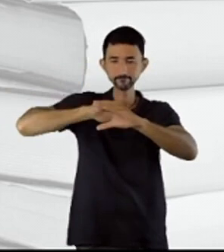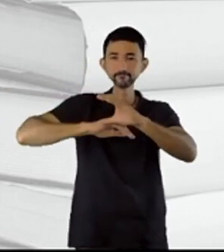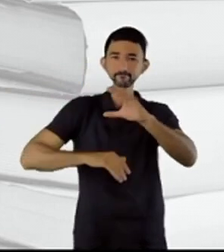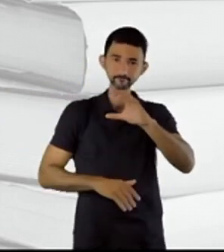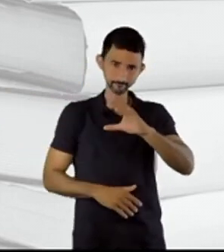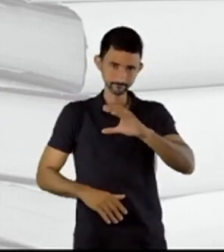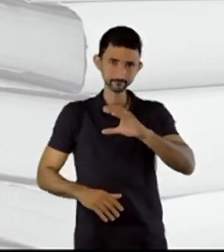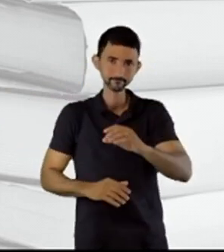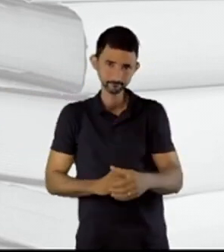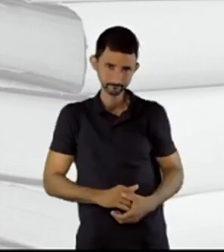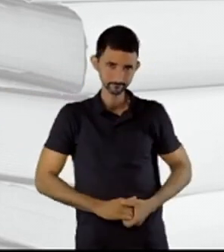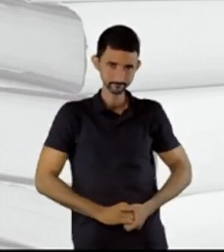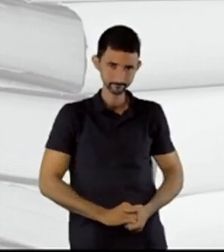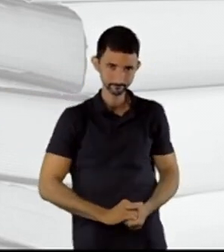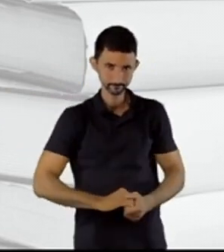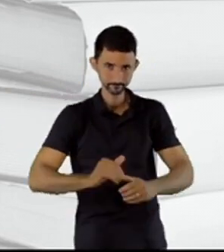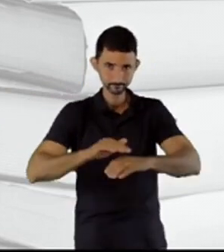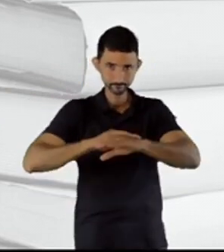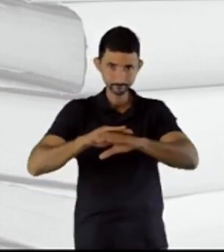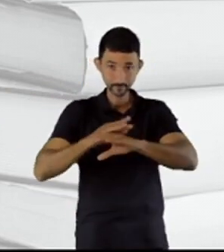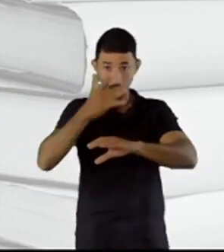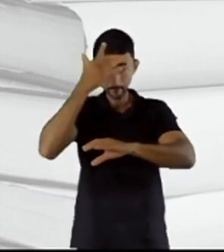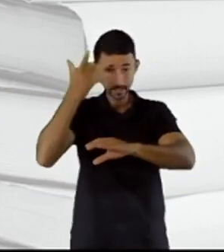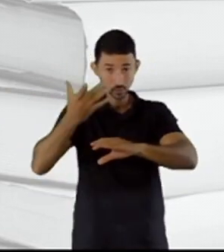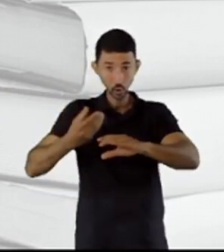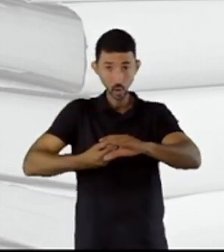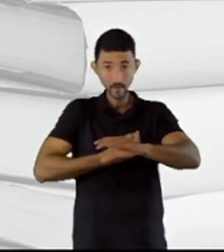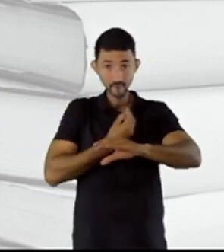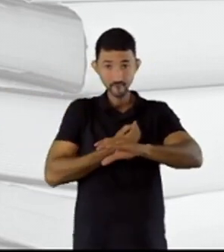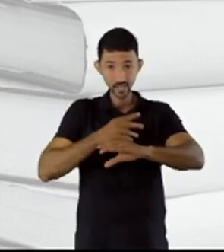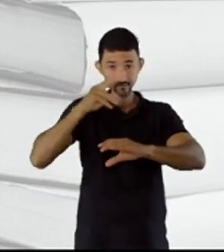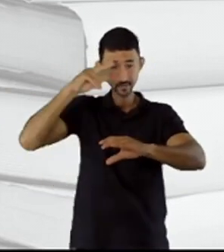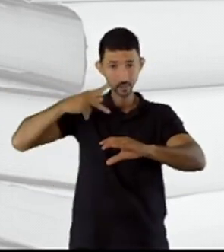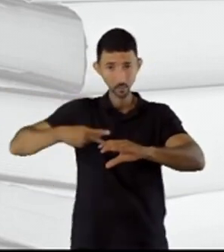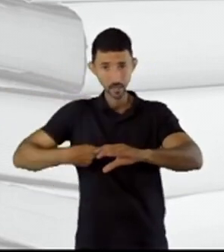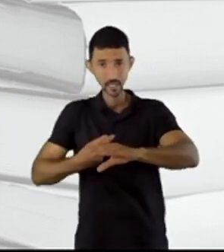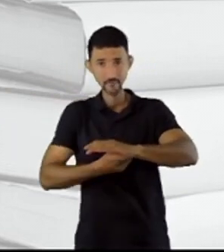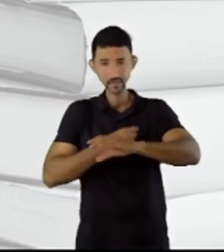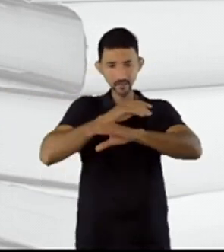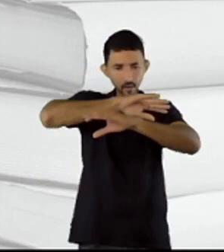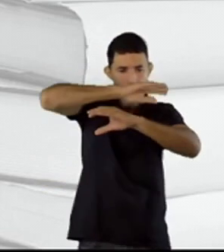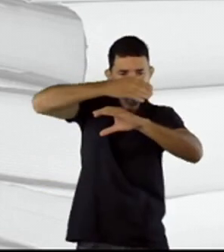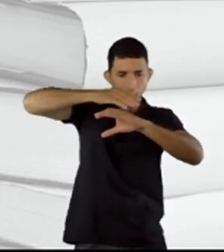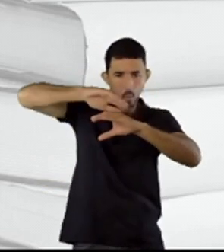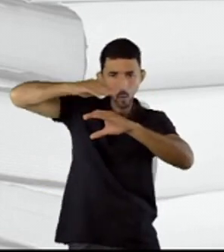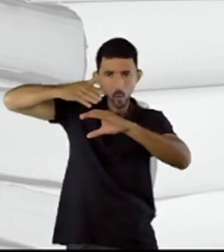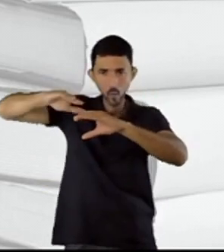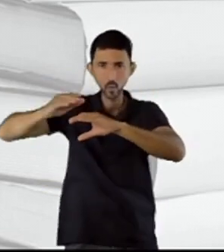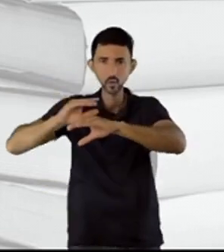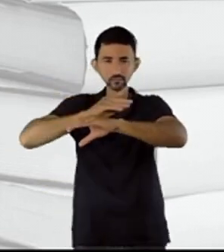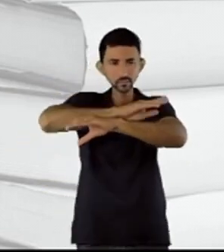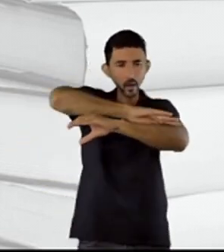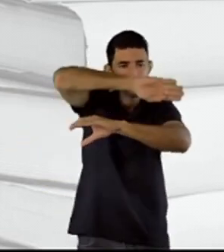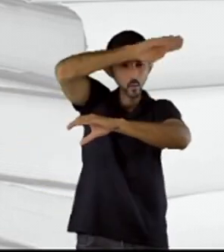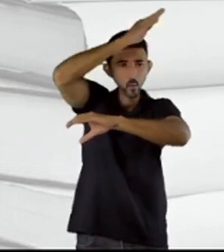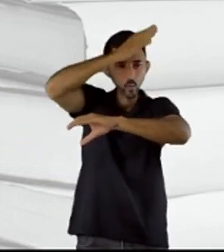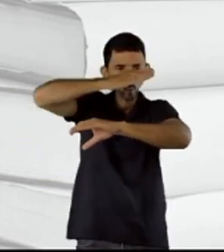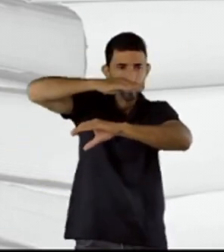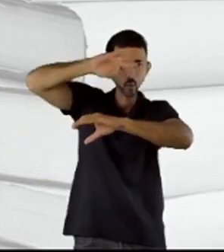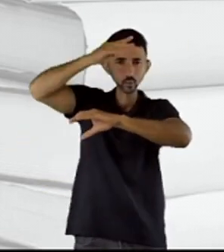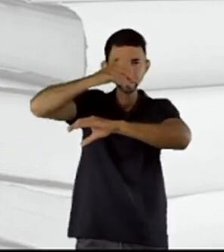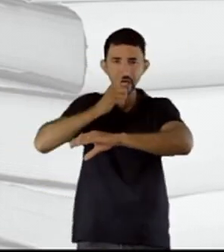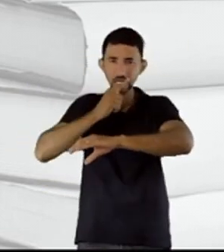Terra, tudo bem? É a camada em que nós estamos, né? Onde você tem os relevos, você tem montanhas,